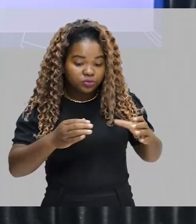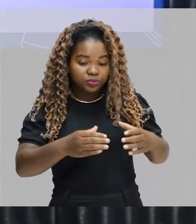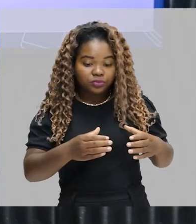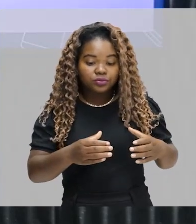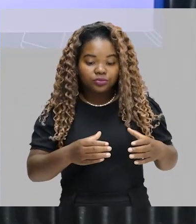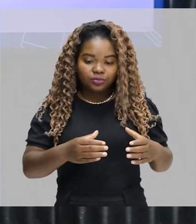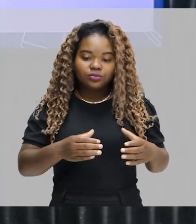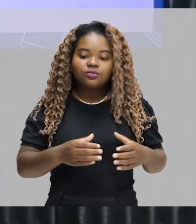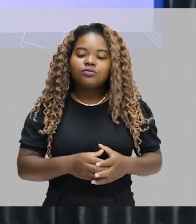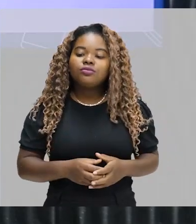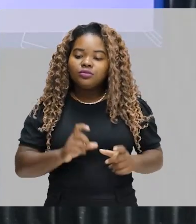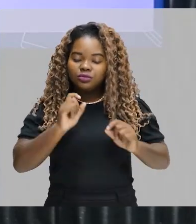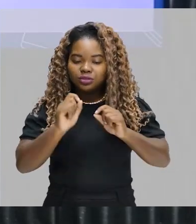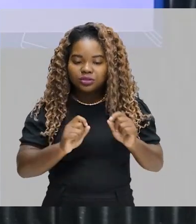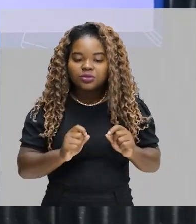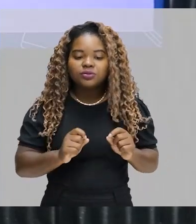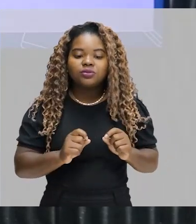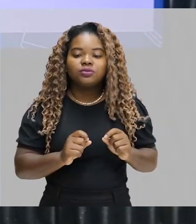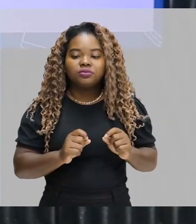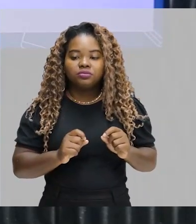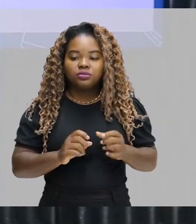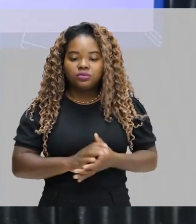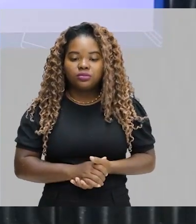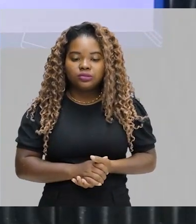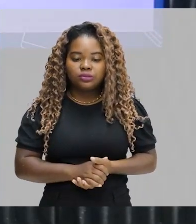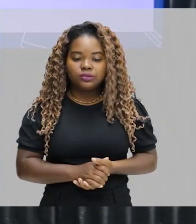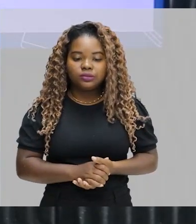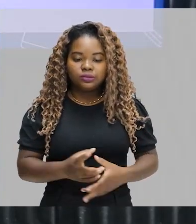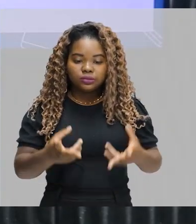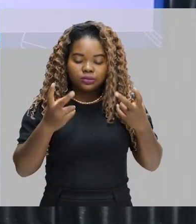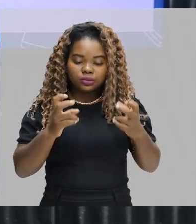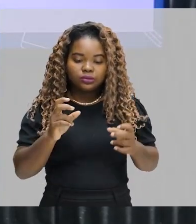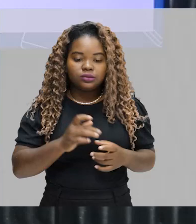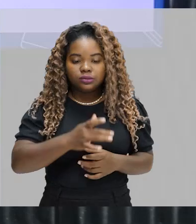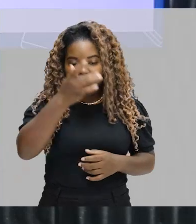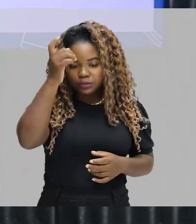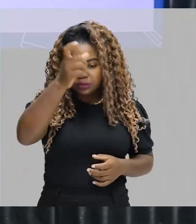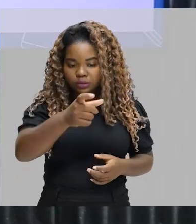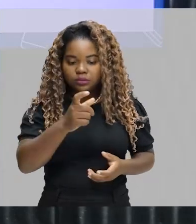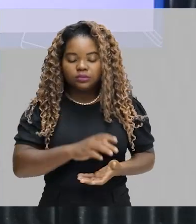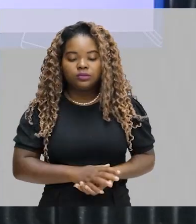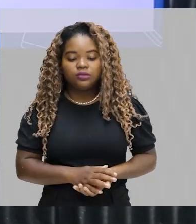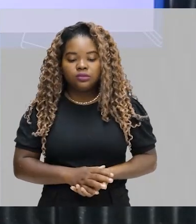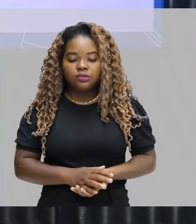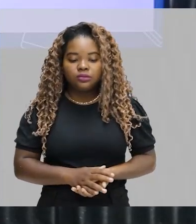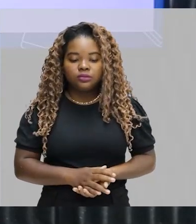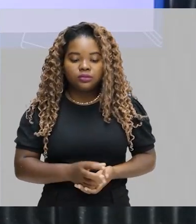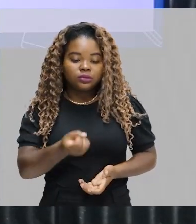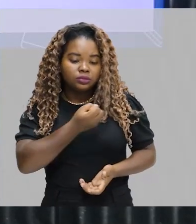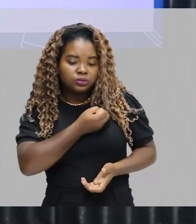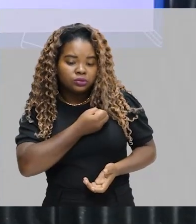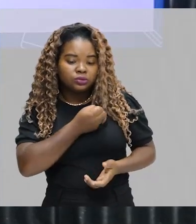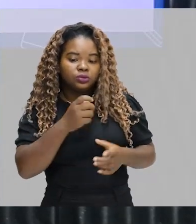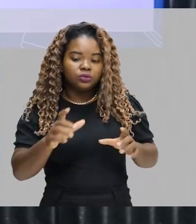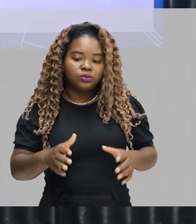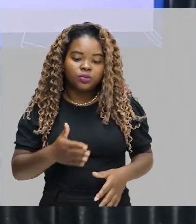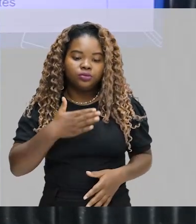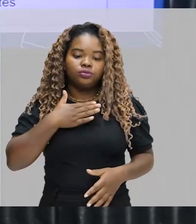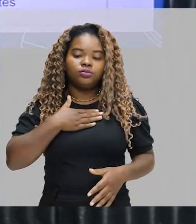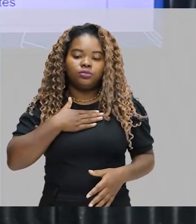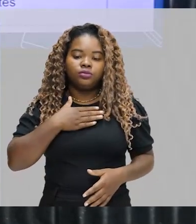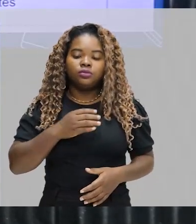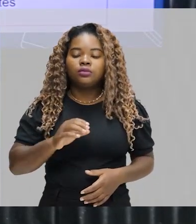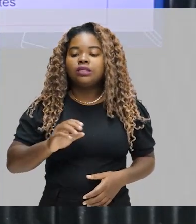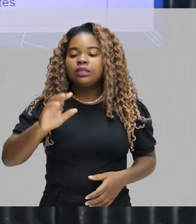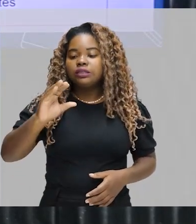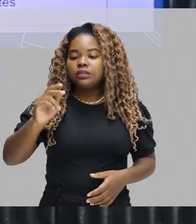conjunto, fazem a identificação de alguma coisa. Driver's License Number, número de carteira de motorista, então, são